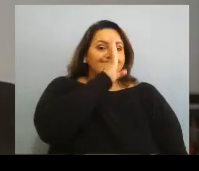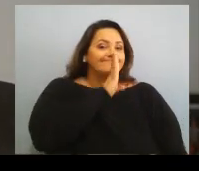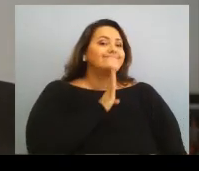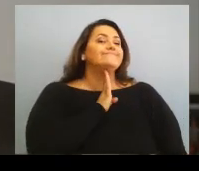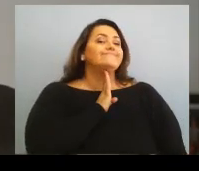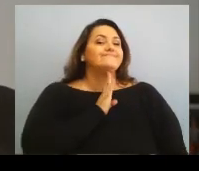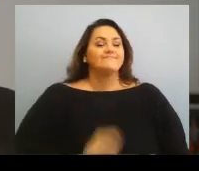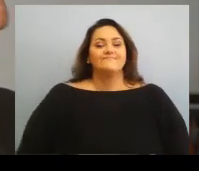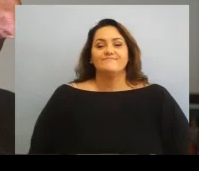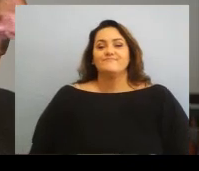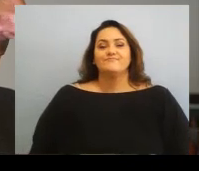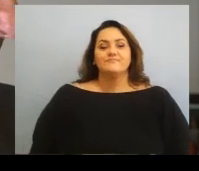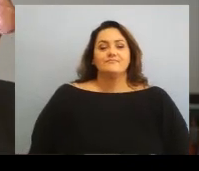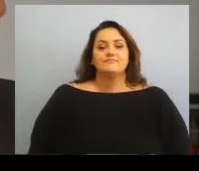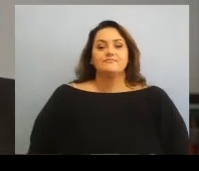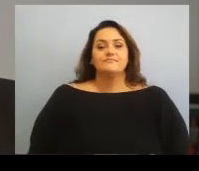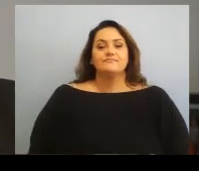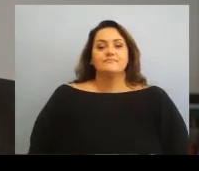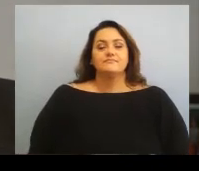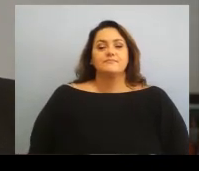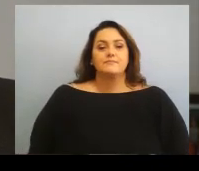sua utilização.